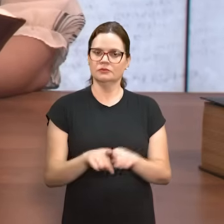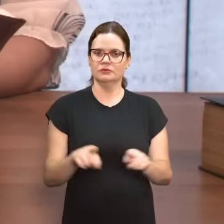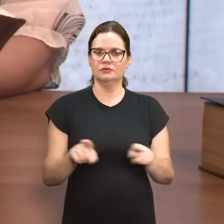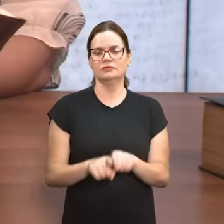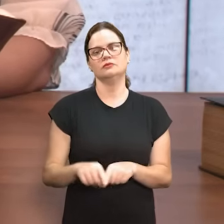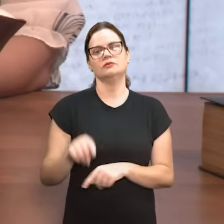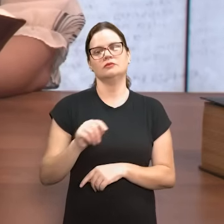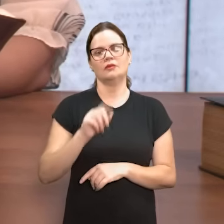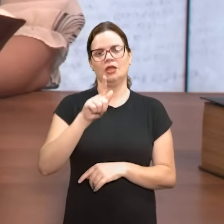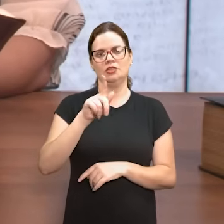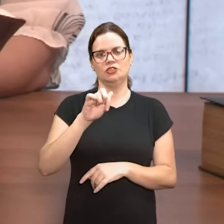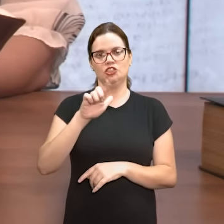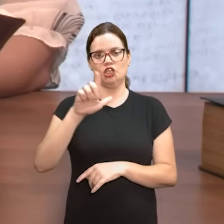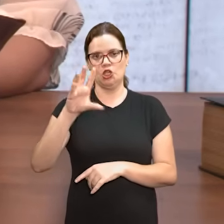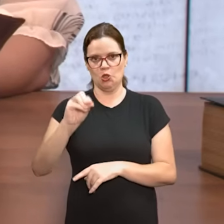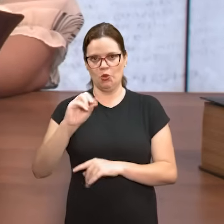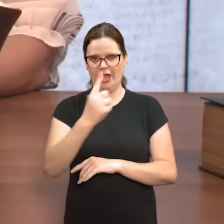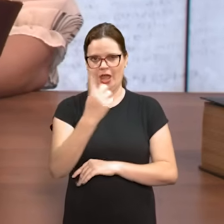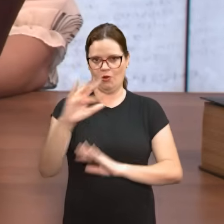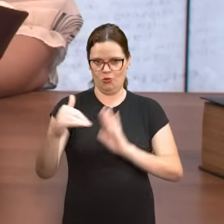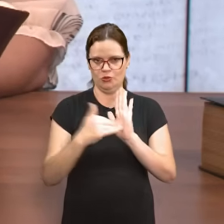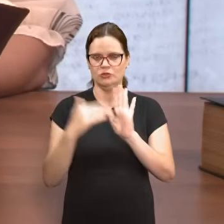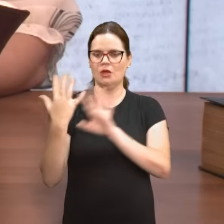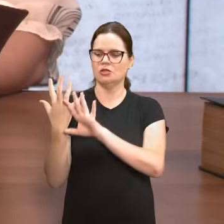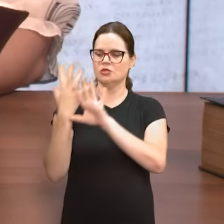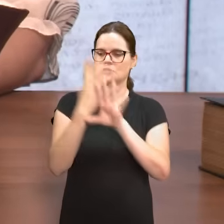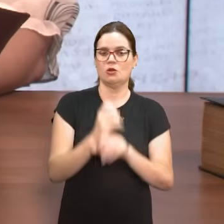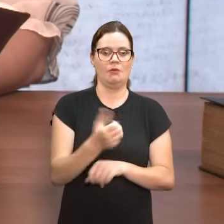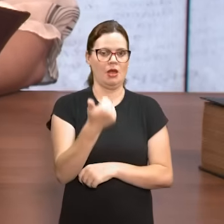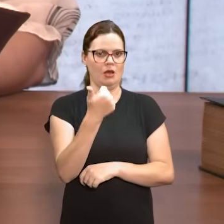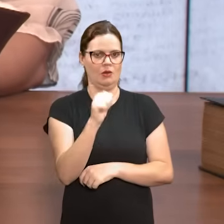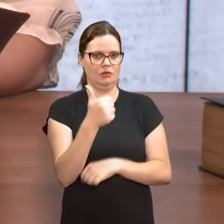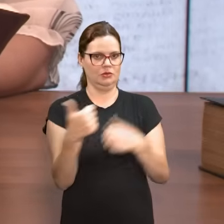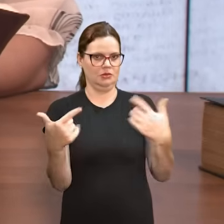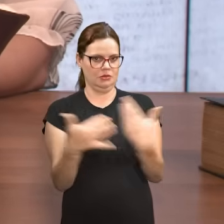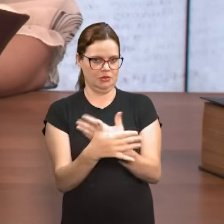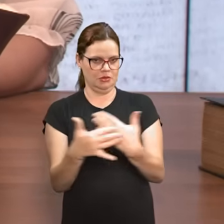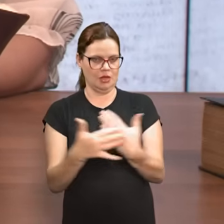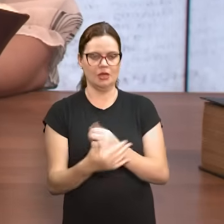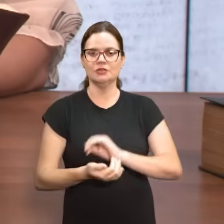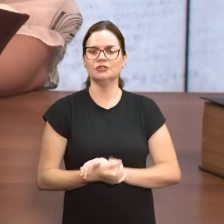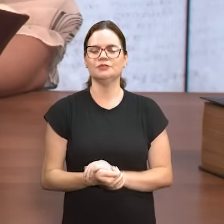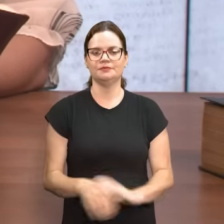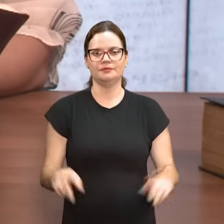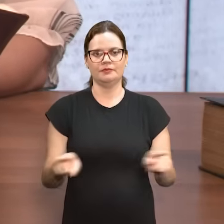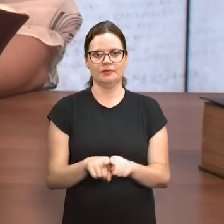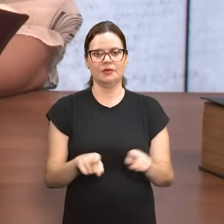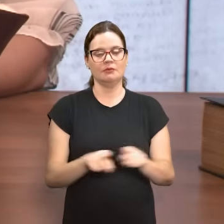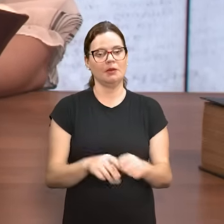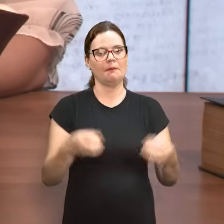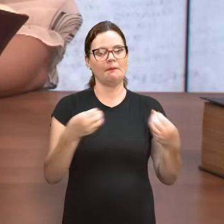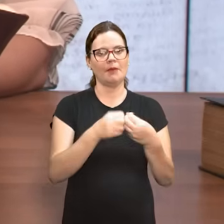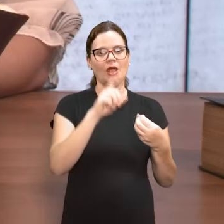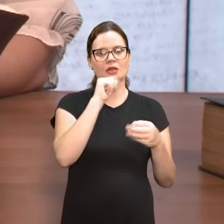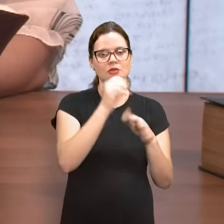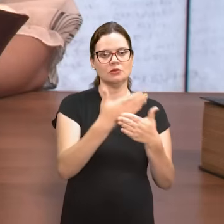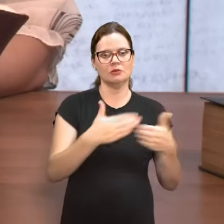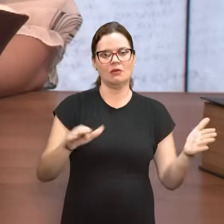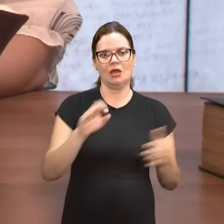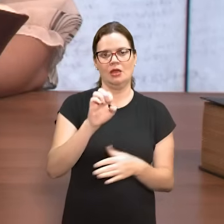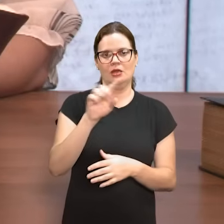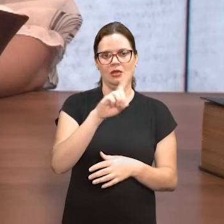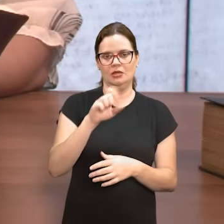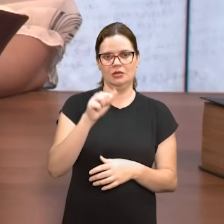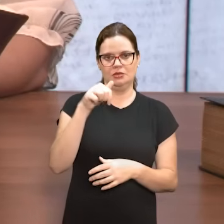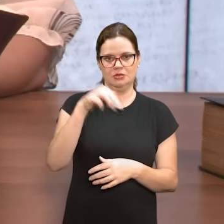e Gilo, 11 cidades e as suas aldeias. Arabe, Dumá, e Ezã, e Eanum,